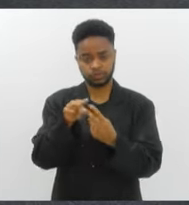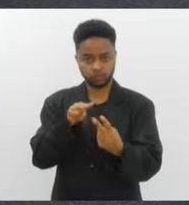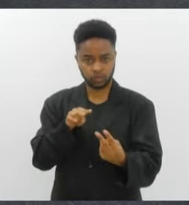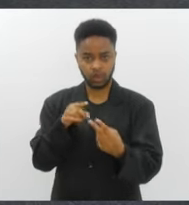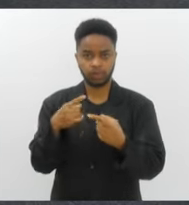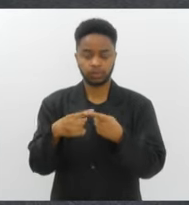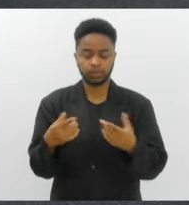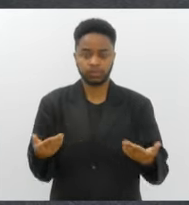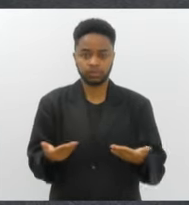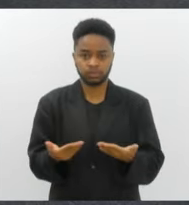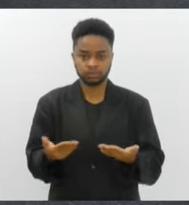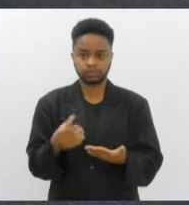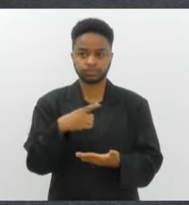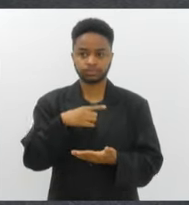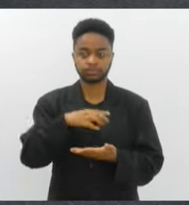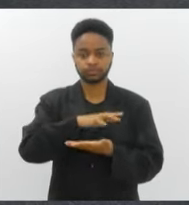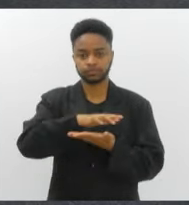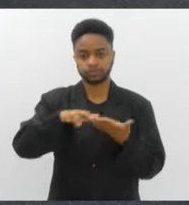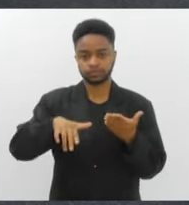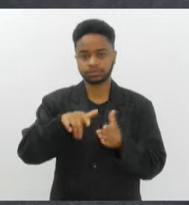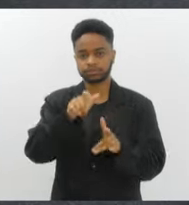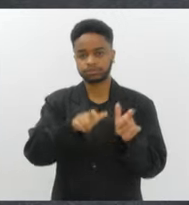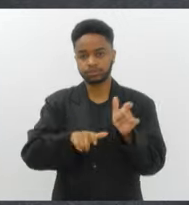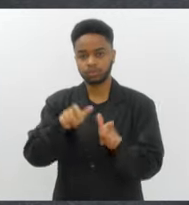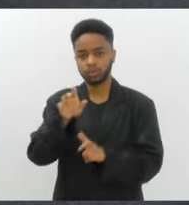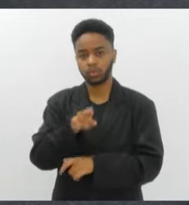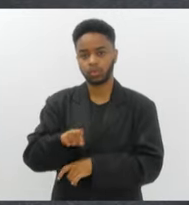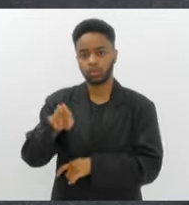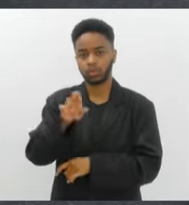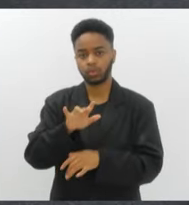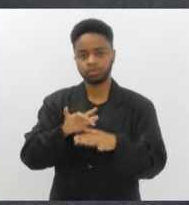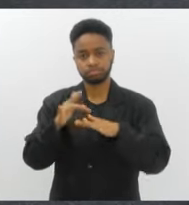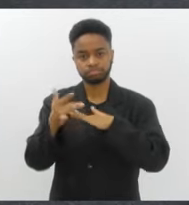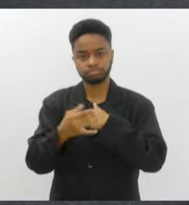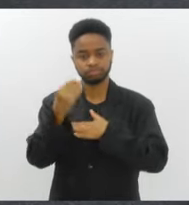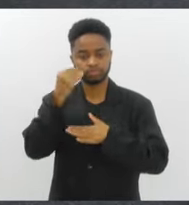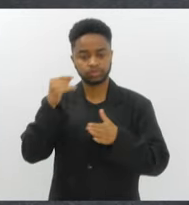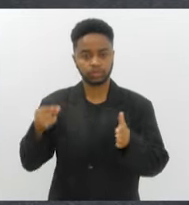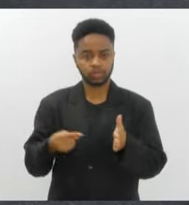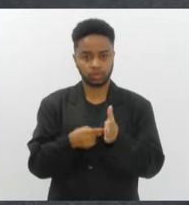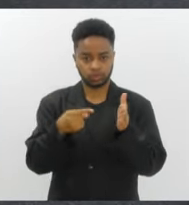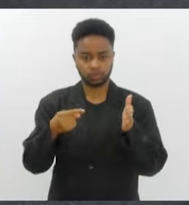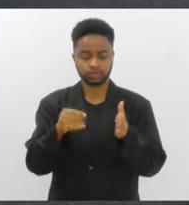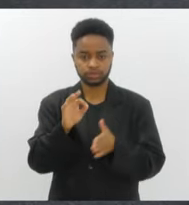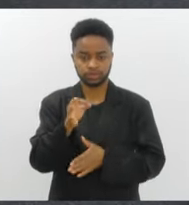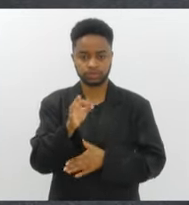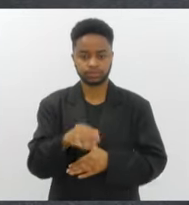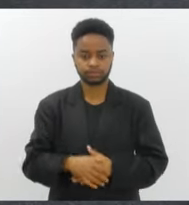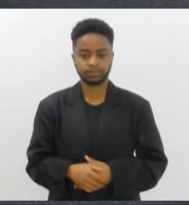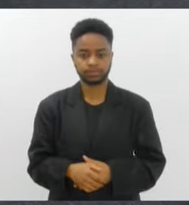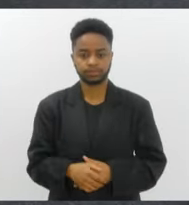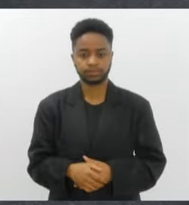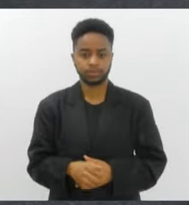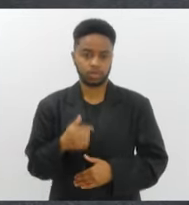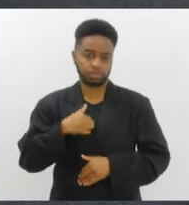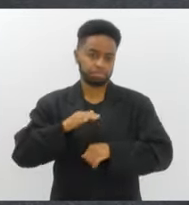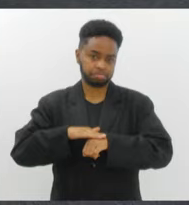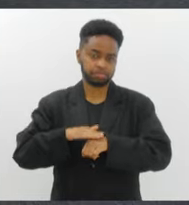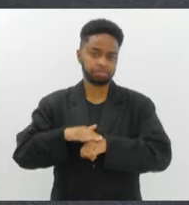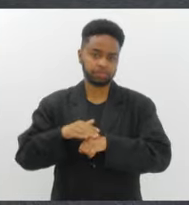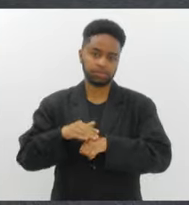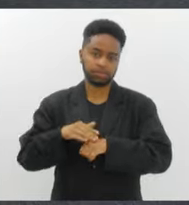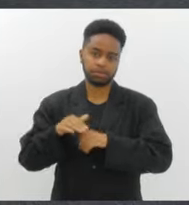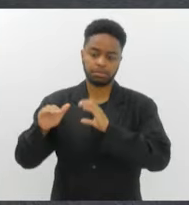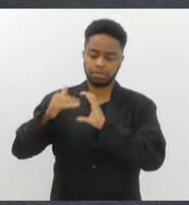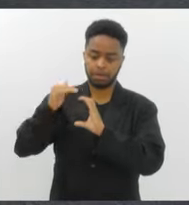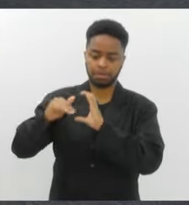dia, muitas pessoas usam as redes para fazerem denúncias, né? Mandam, eu mesmo recebo